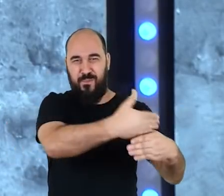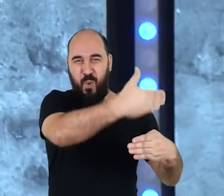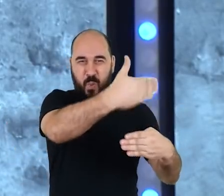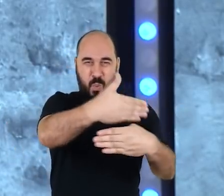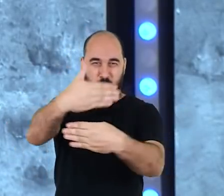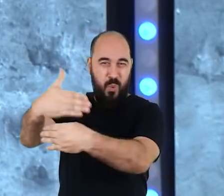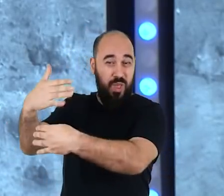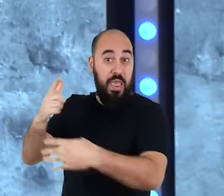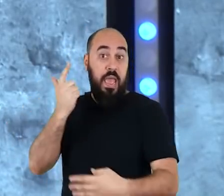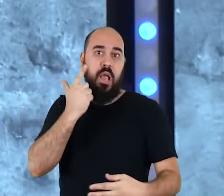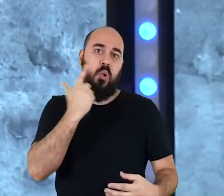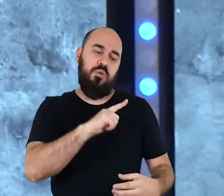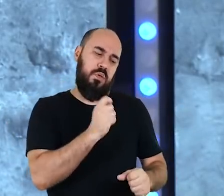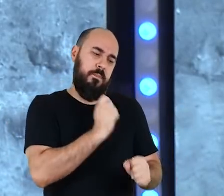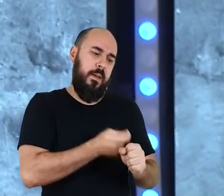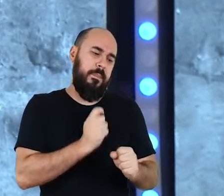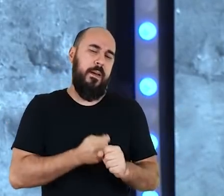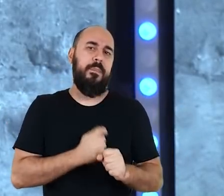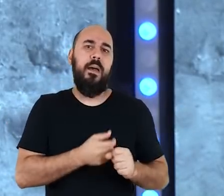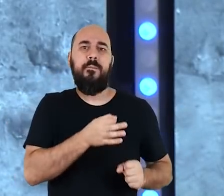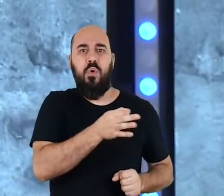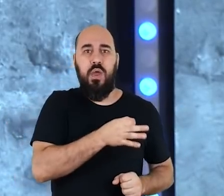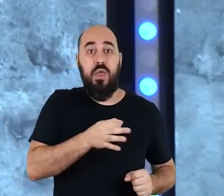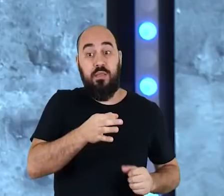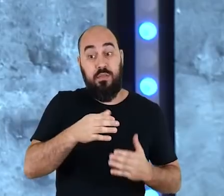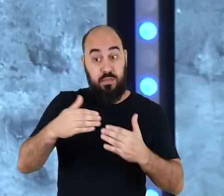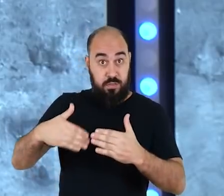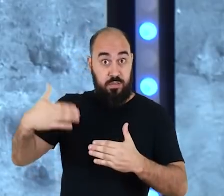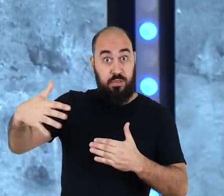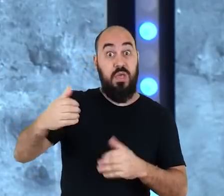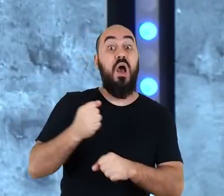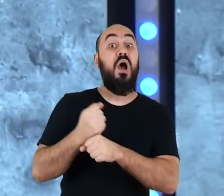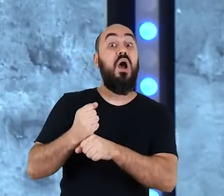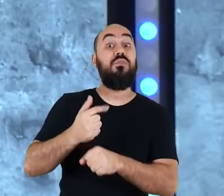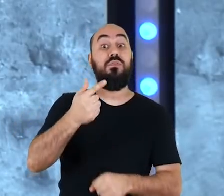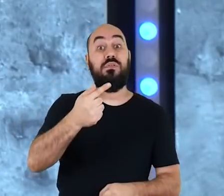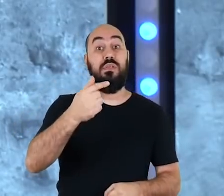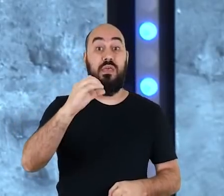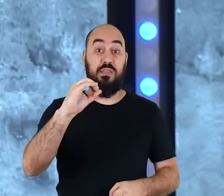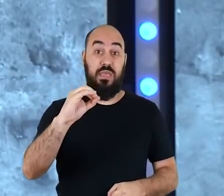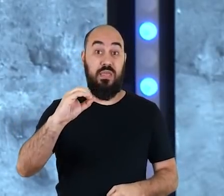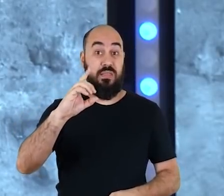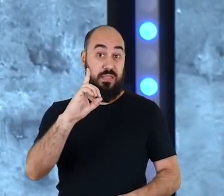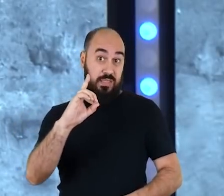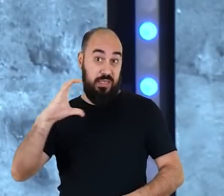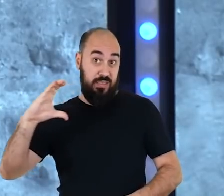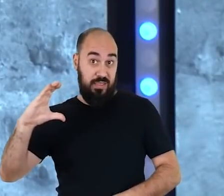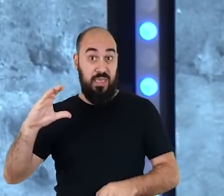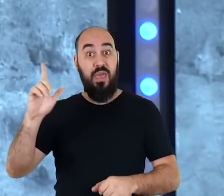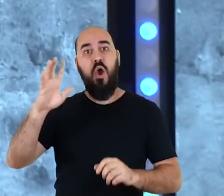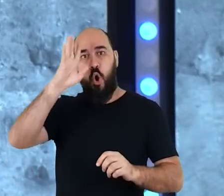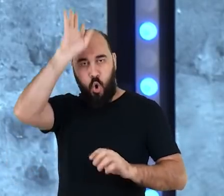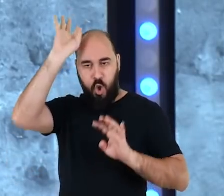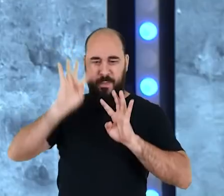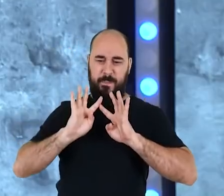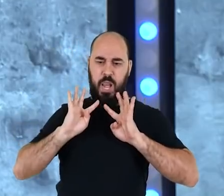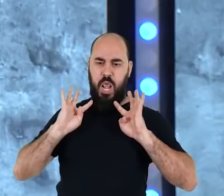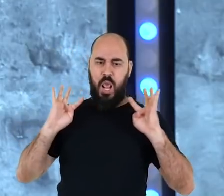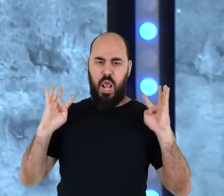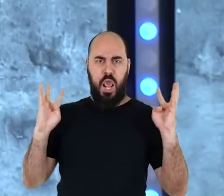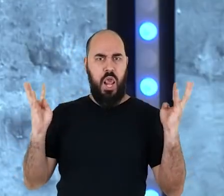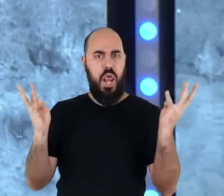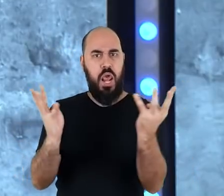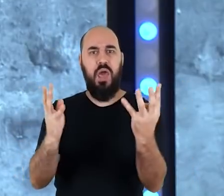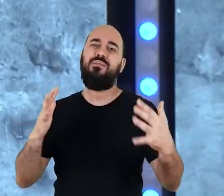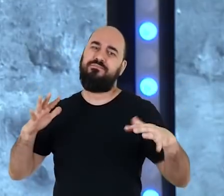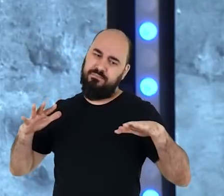você entendeu? Agora, depois, no ano 70, vem o exército romano e cerca a cidade de Jerusalém. Aí o resto da